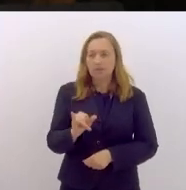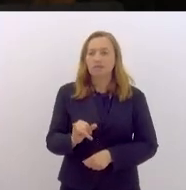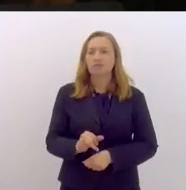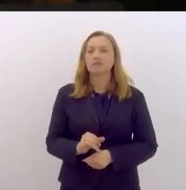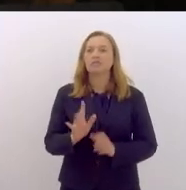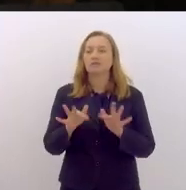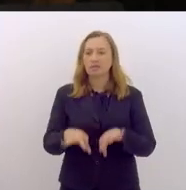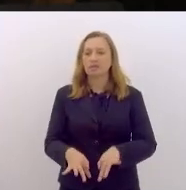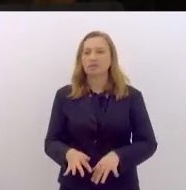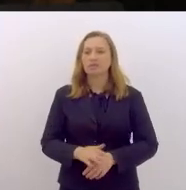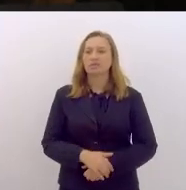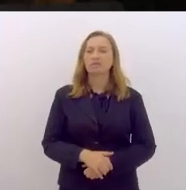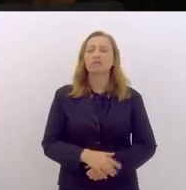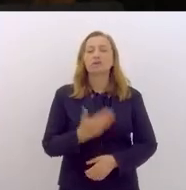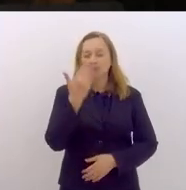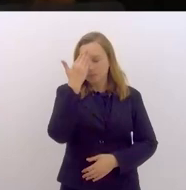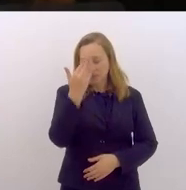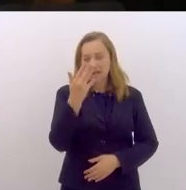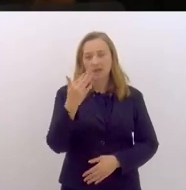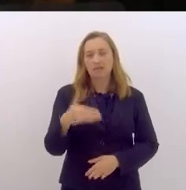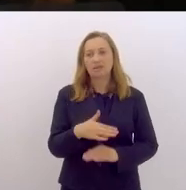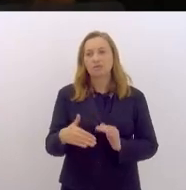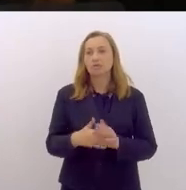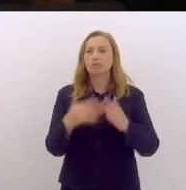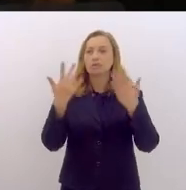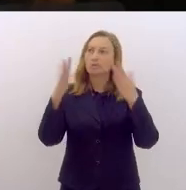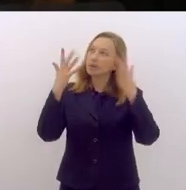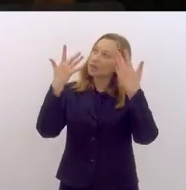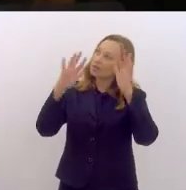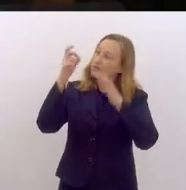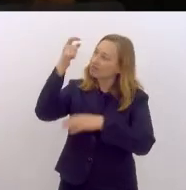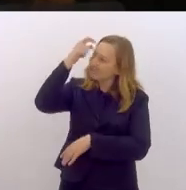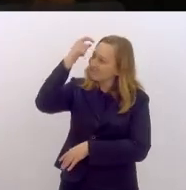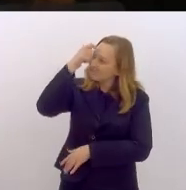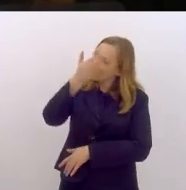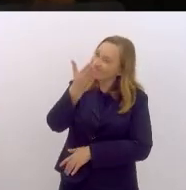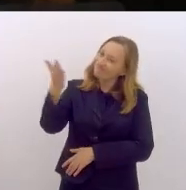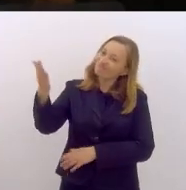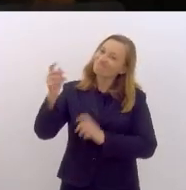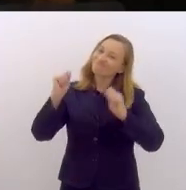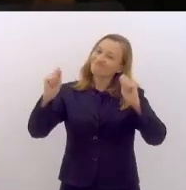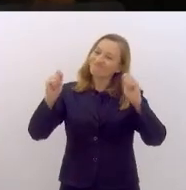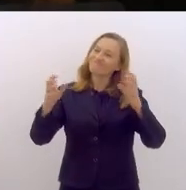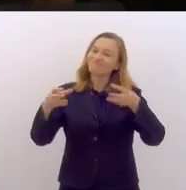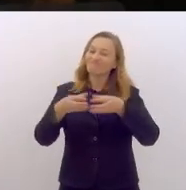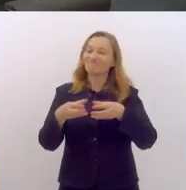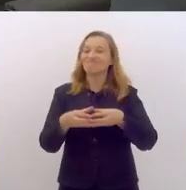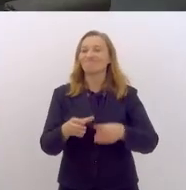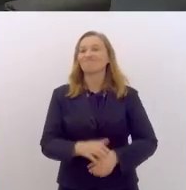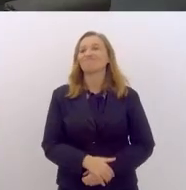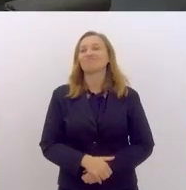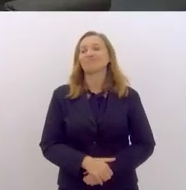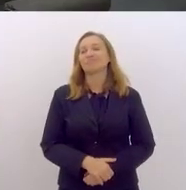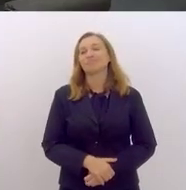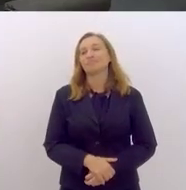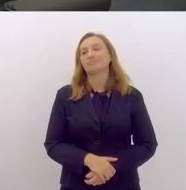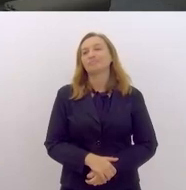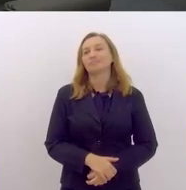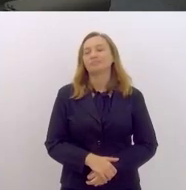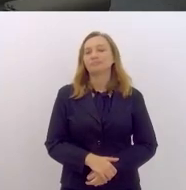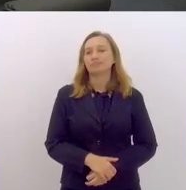isso encerramos. Obrigado a todos. Parabéns pela consciência das torcidas organizadas. Mas você não está botando o meu